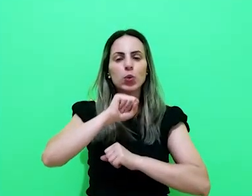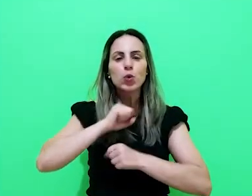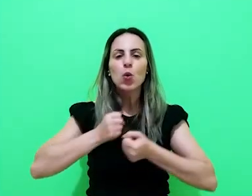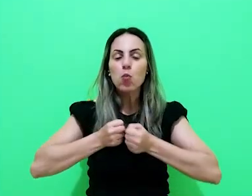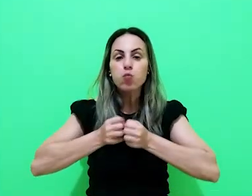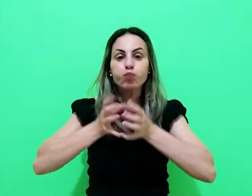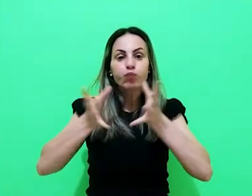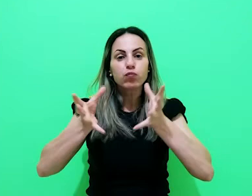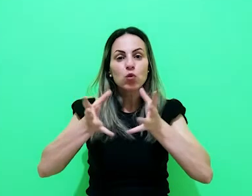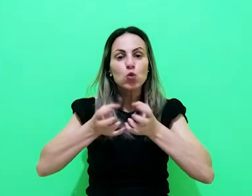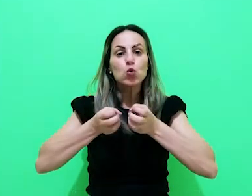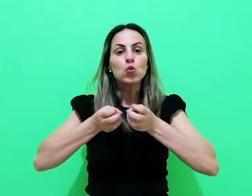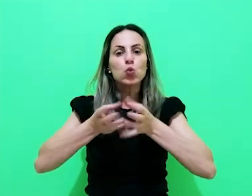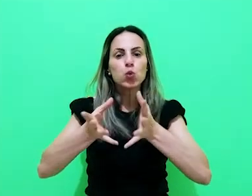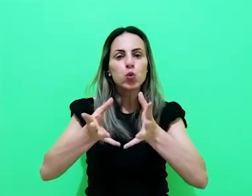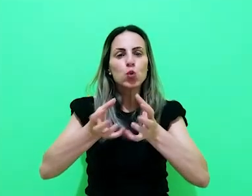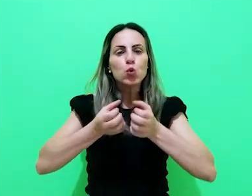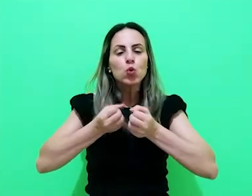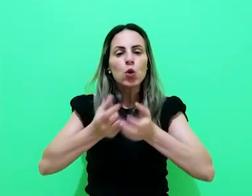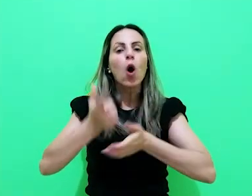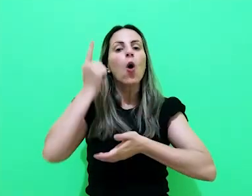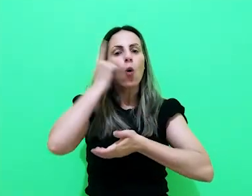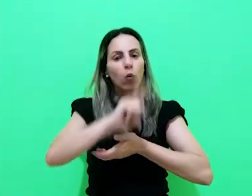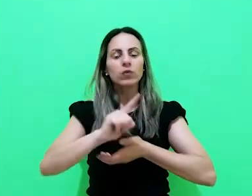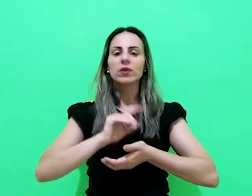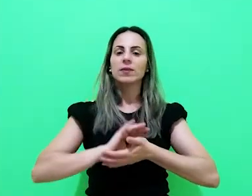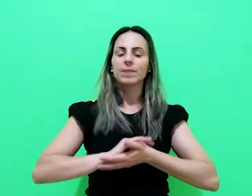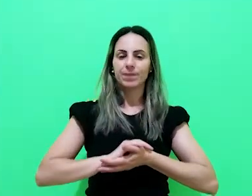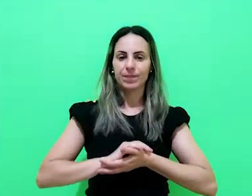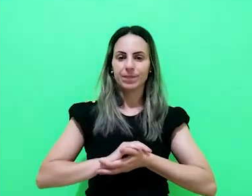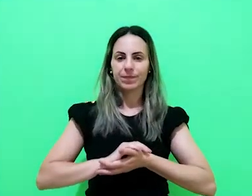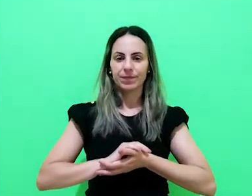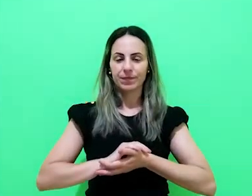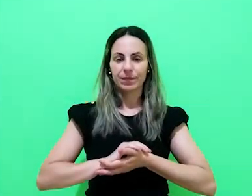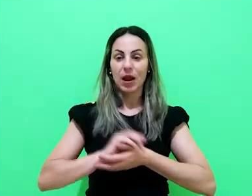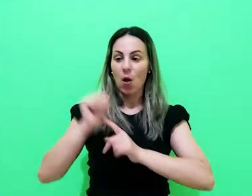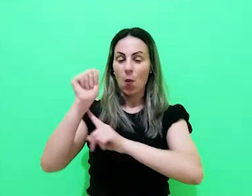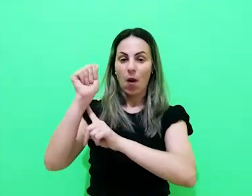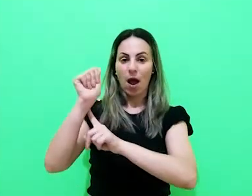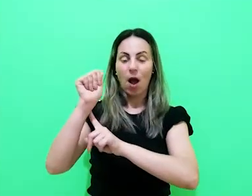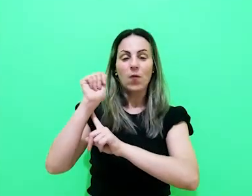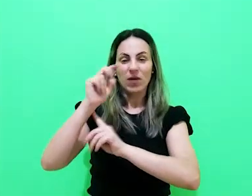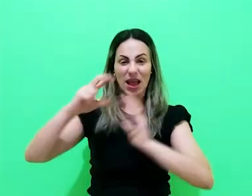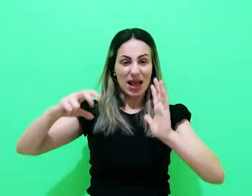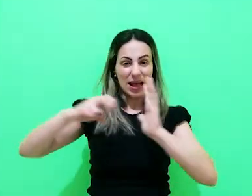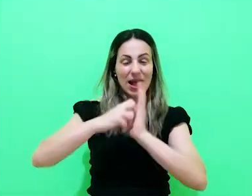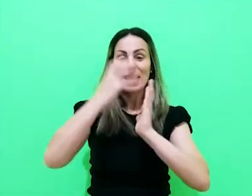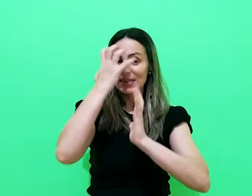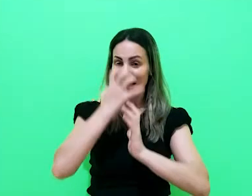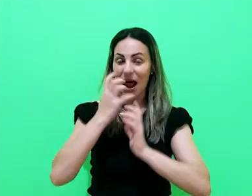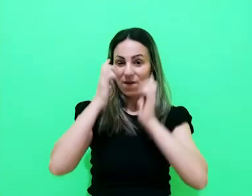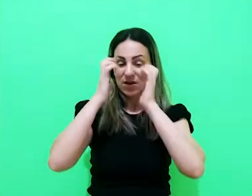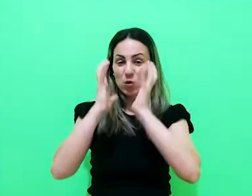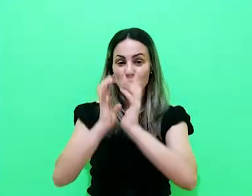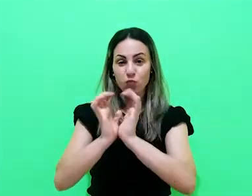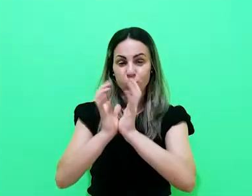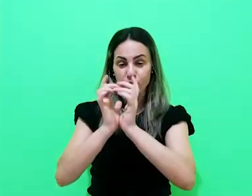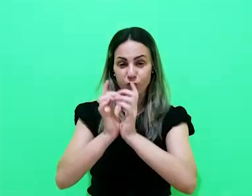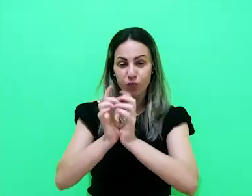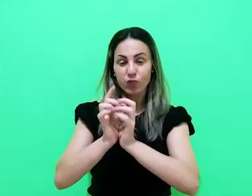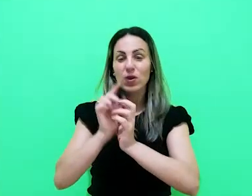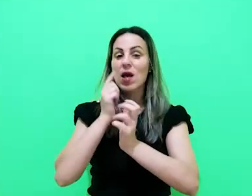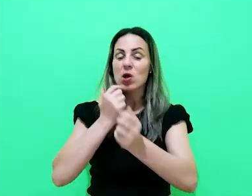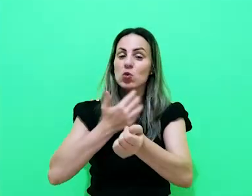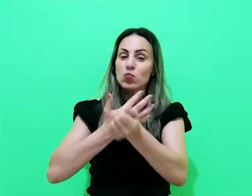aéreas desse paciente. Então, no A, eu encontro um trauma grave de face, um sangramento